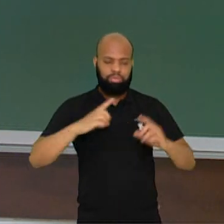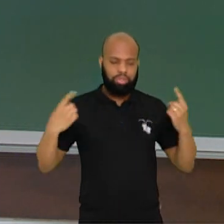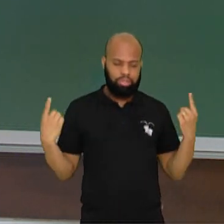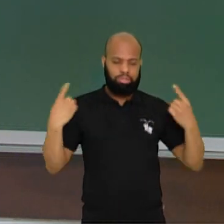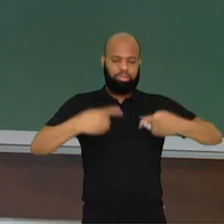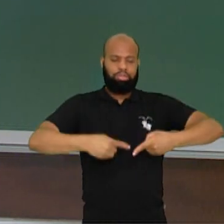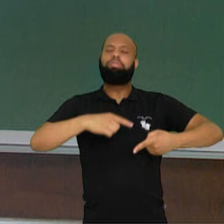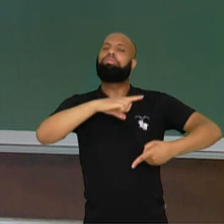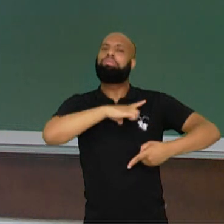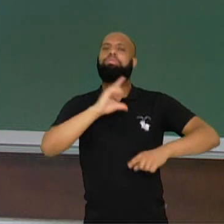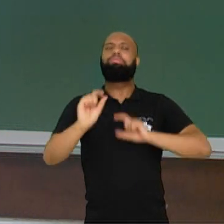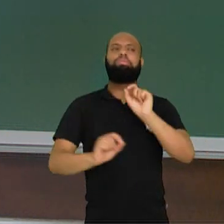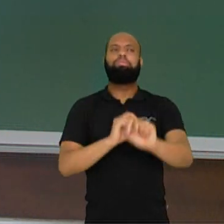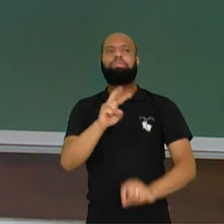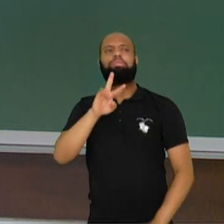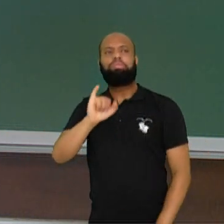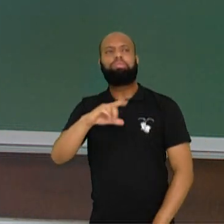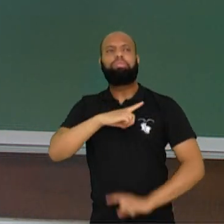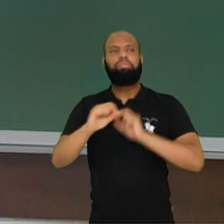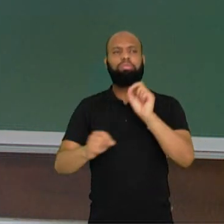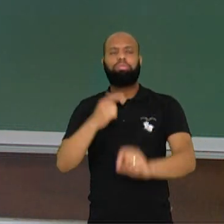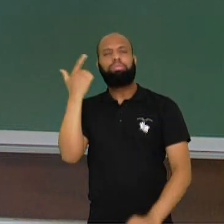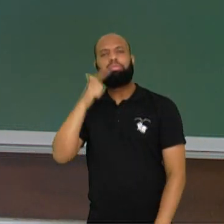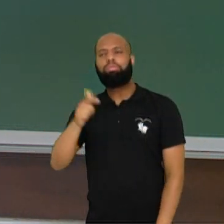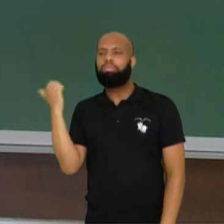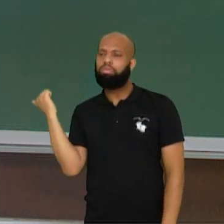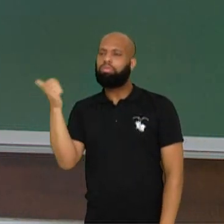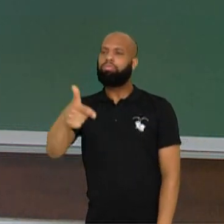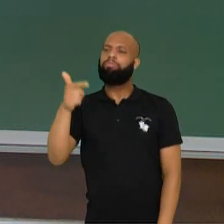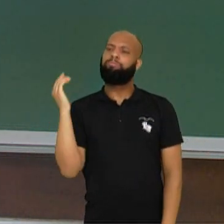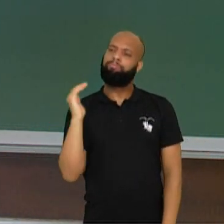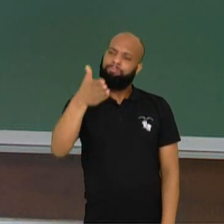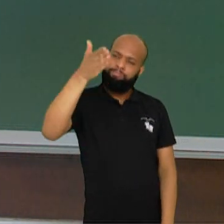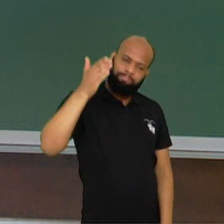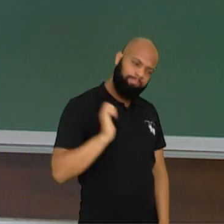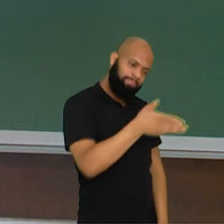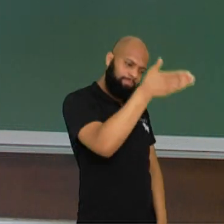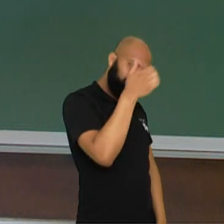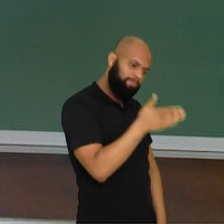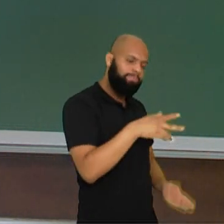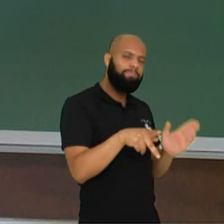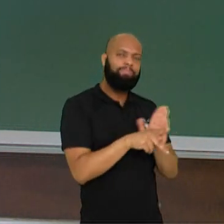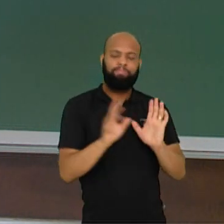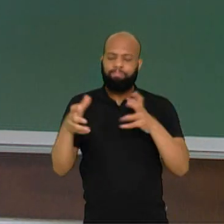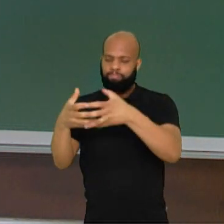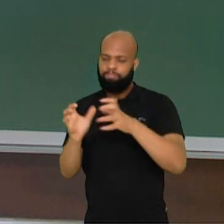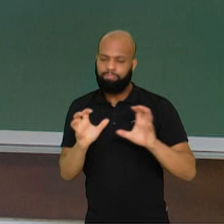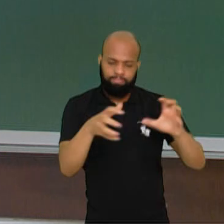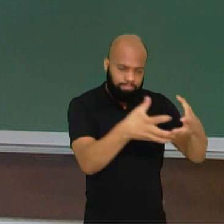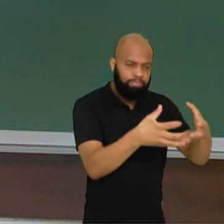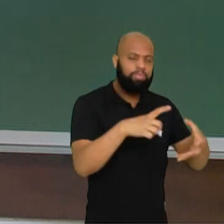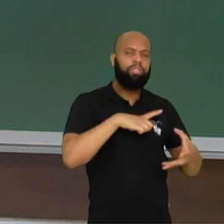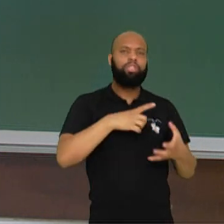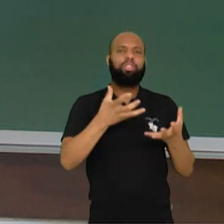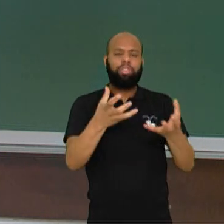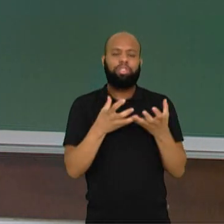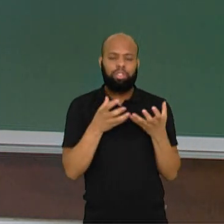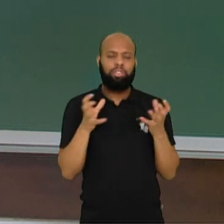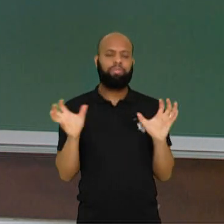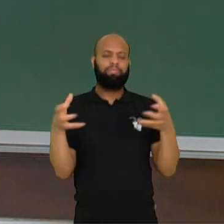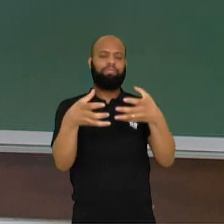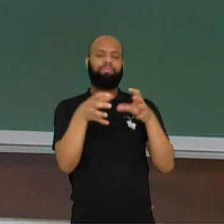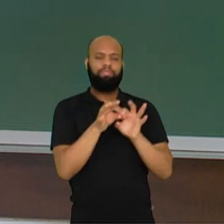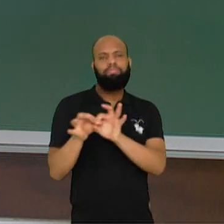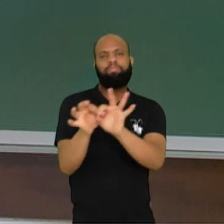entre opostos, está a superação da sociedade de classes por uma sociedade sem